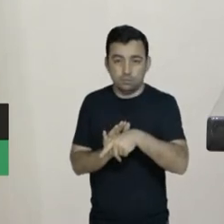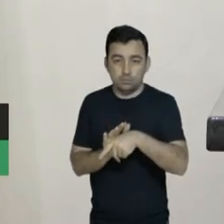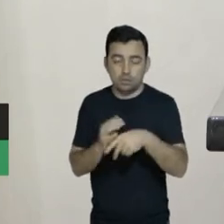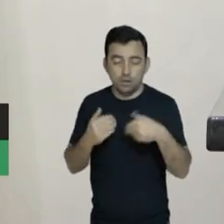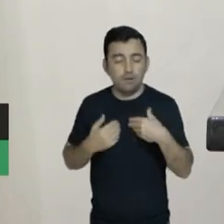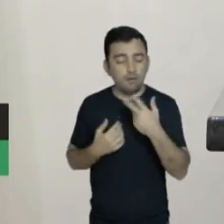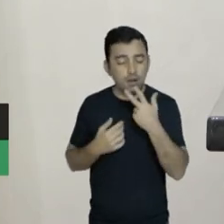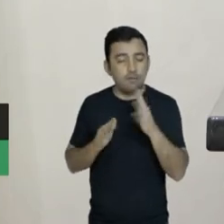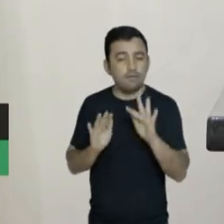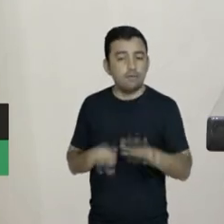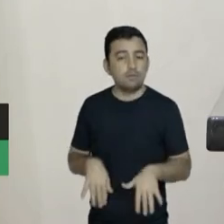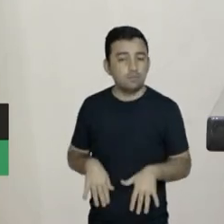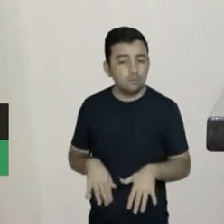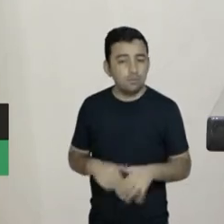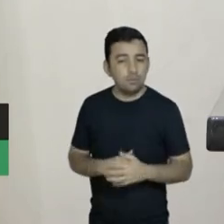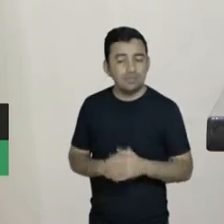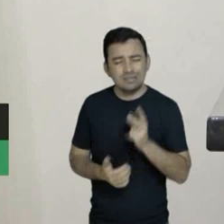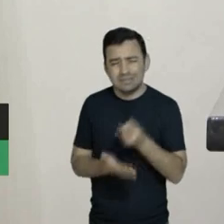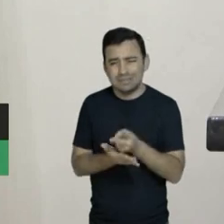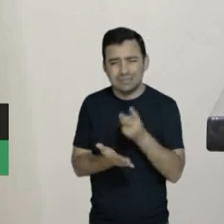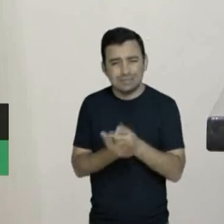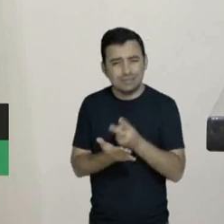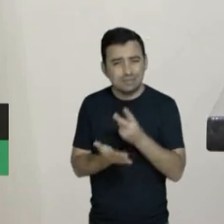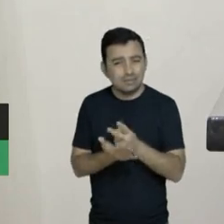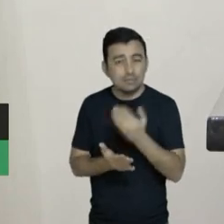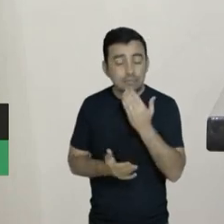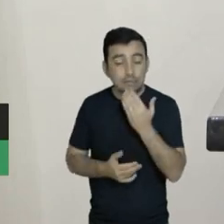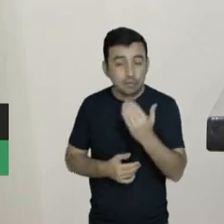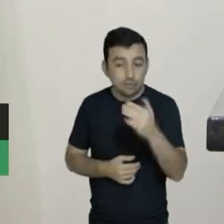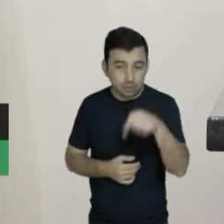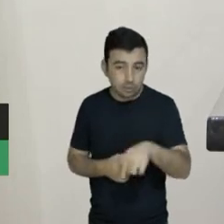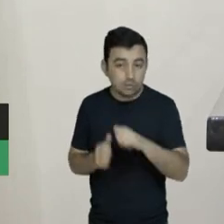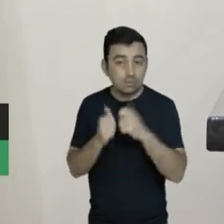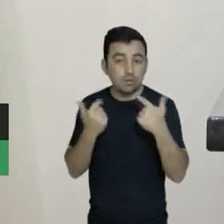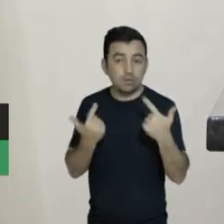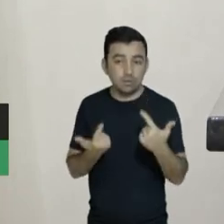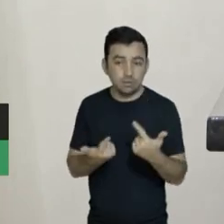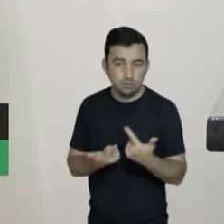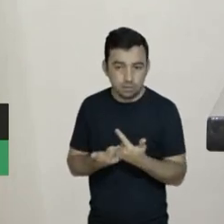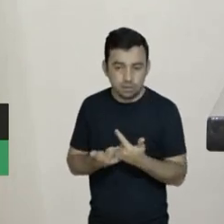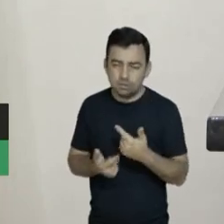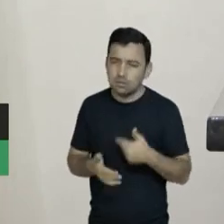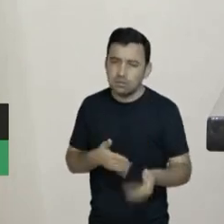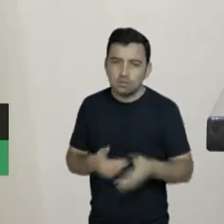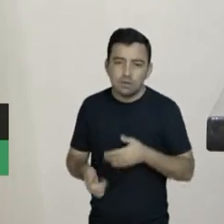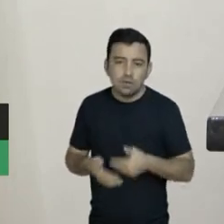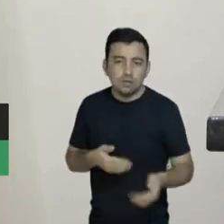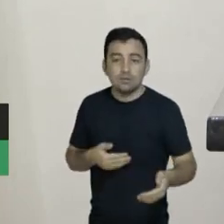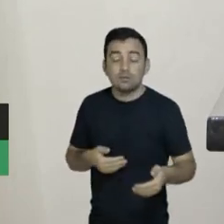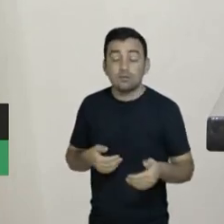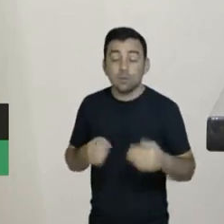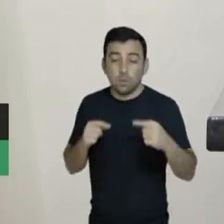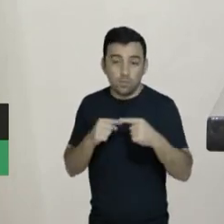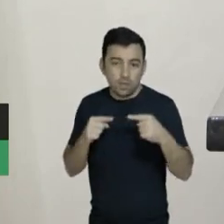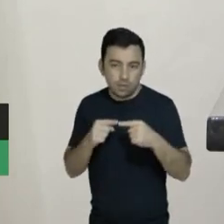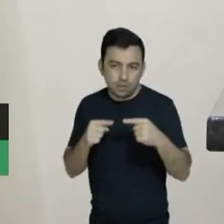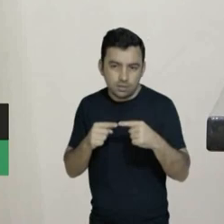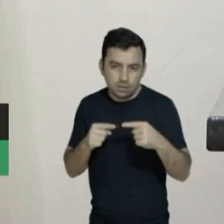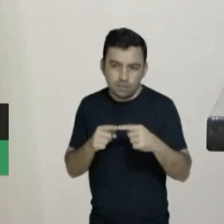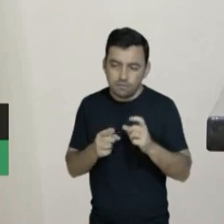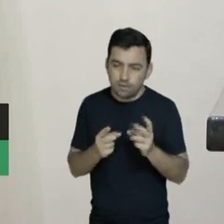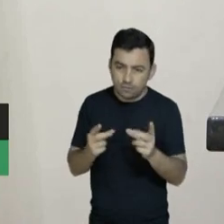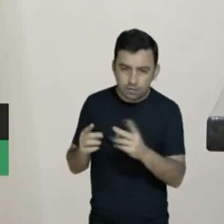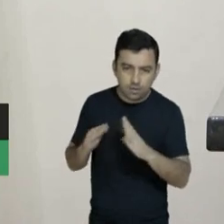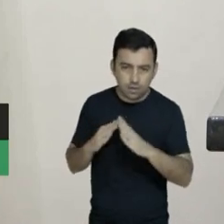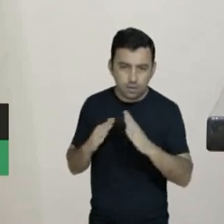senhor, sempre que houver uma demanda nesta casa relacionada com corretor de imóveis, relacionado com